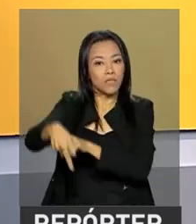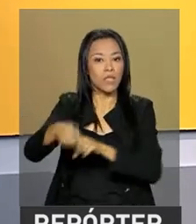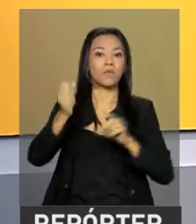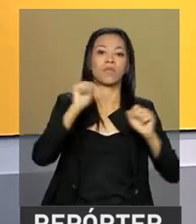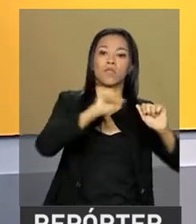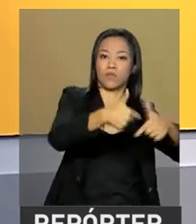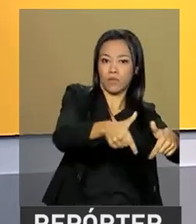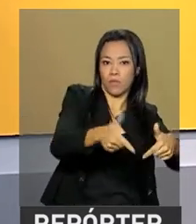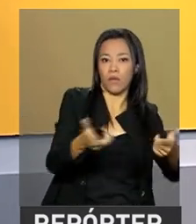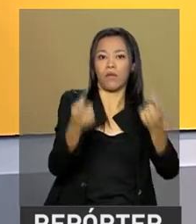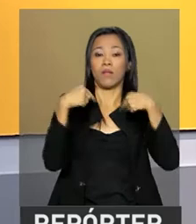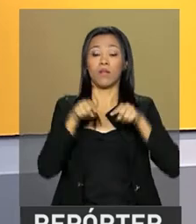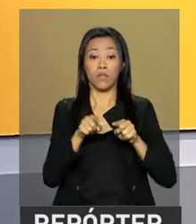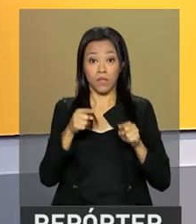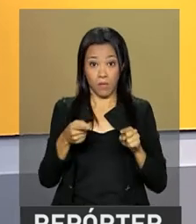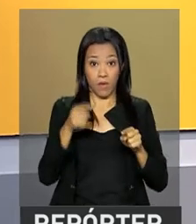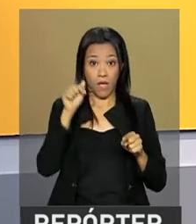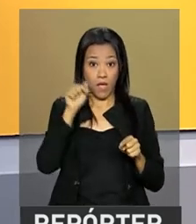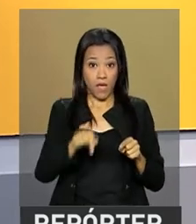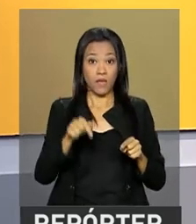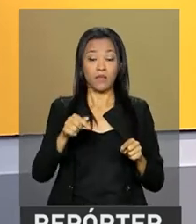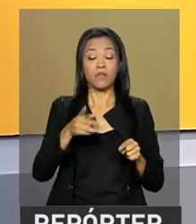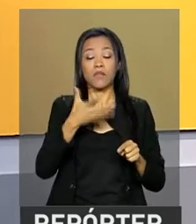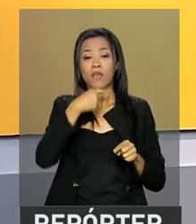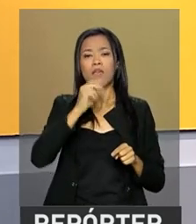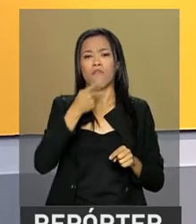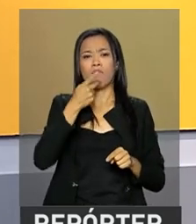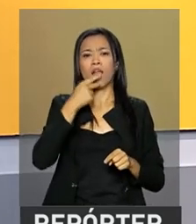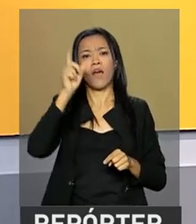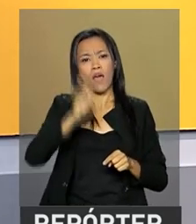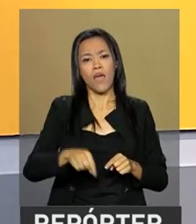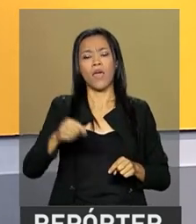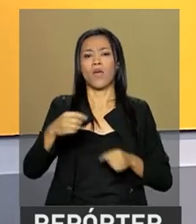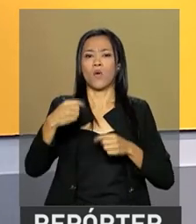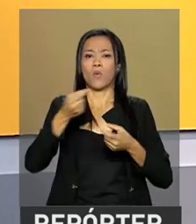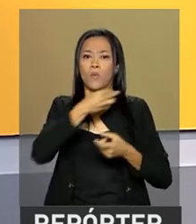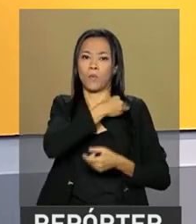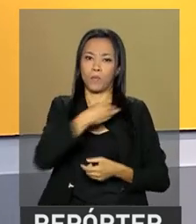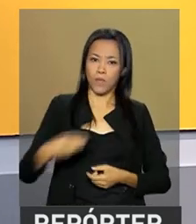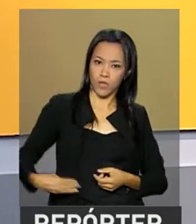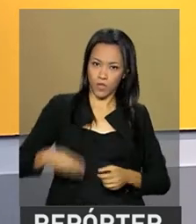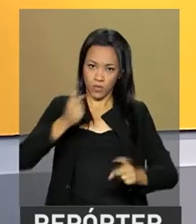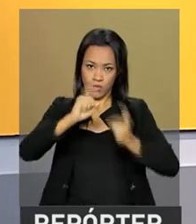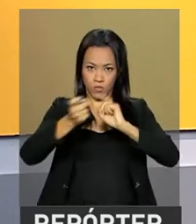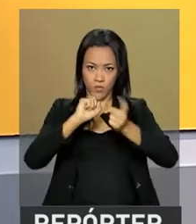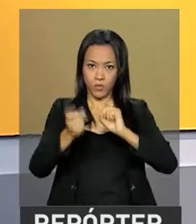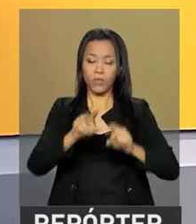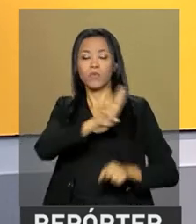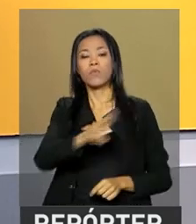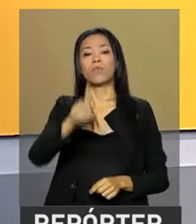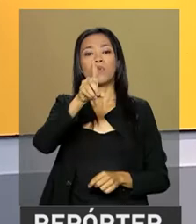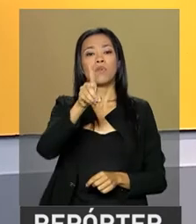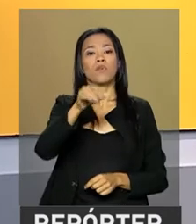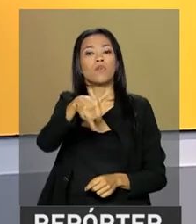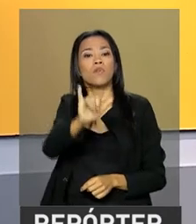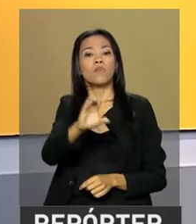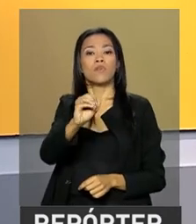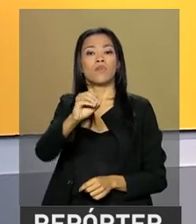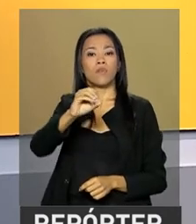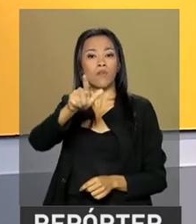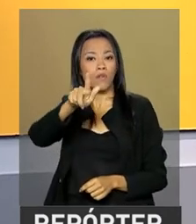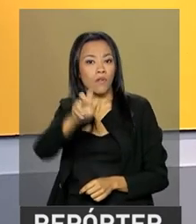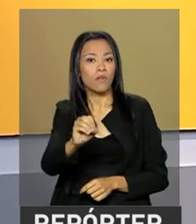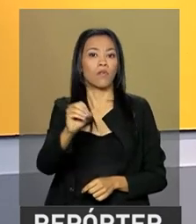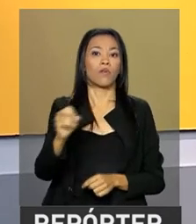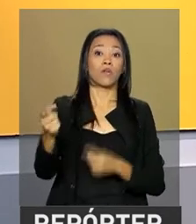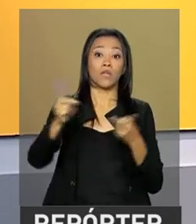trabalhista. A afirmação é do ministro do Planejamento, Diogo Oliveira. Ele e o ministro das Cidades, Bruno